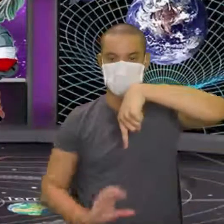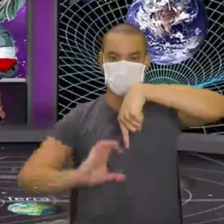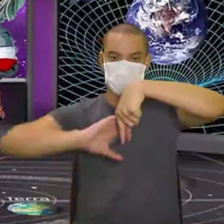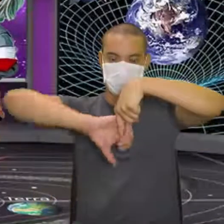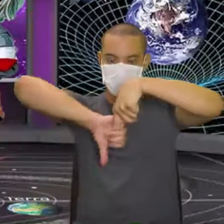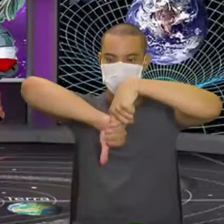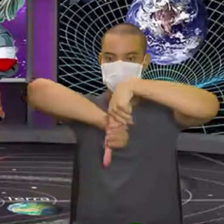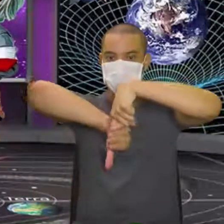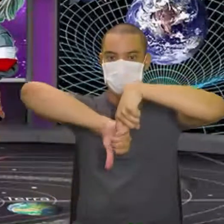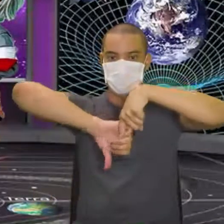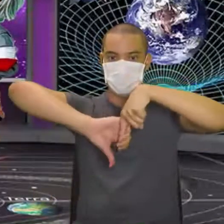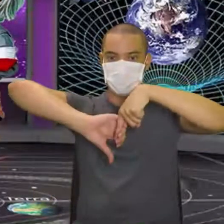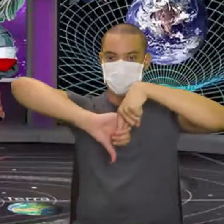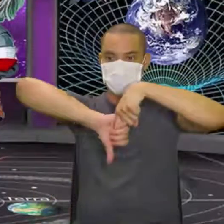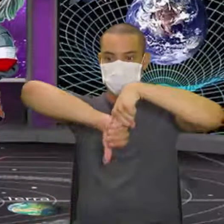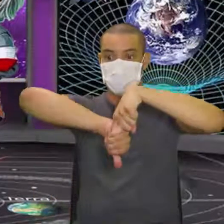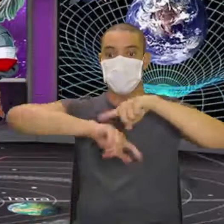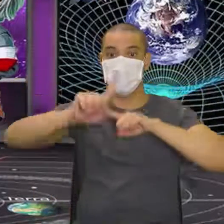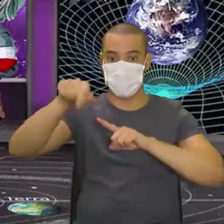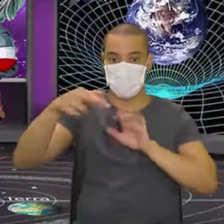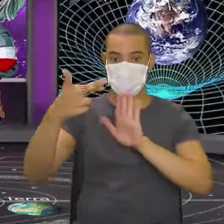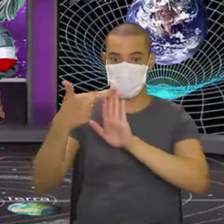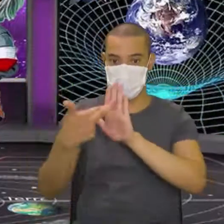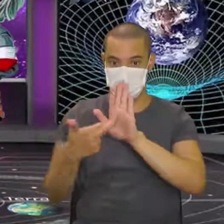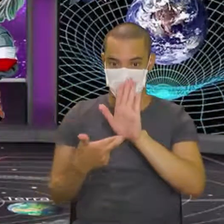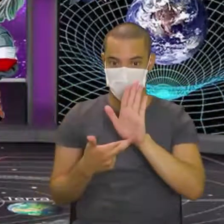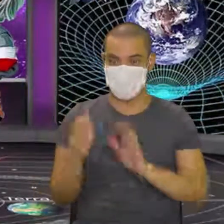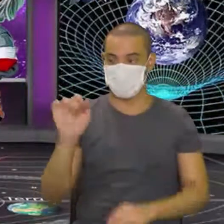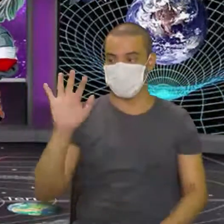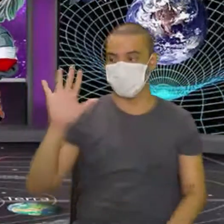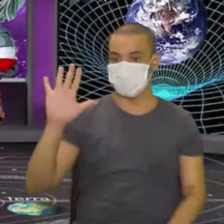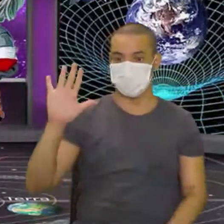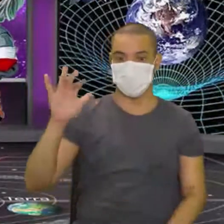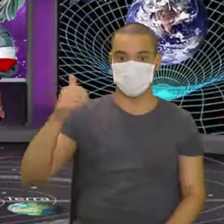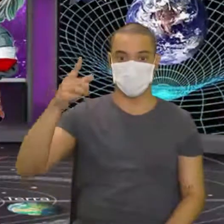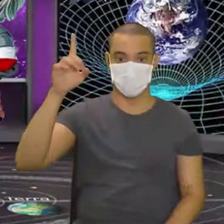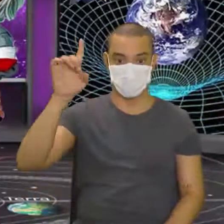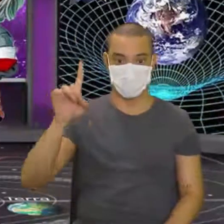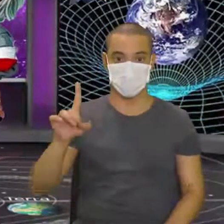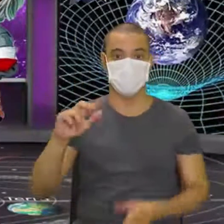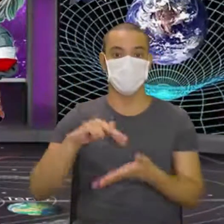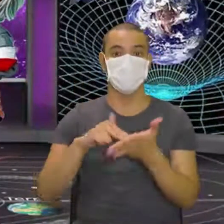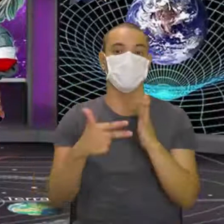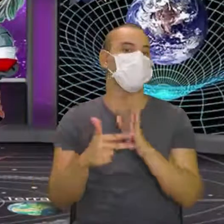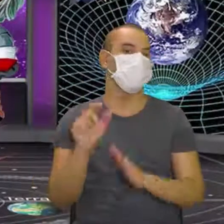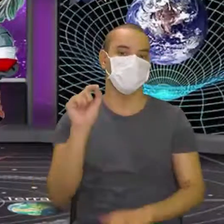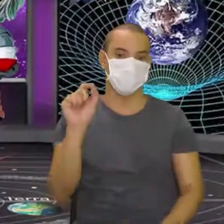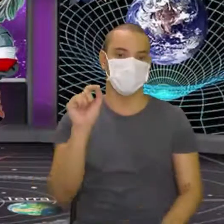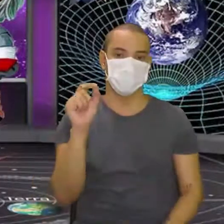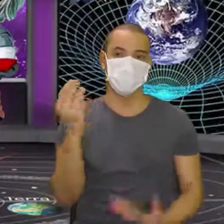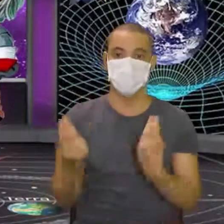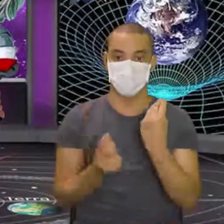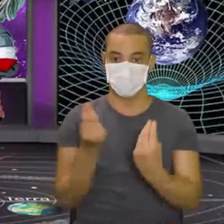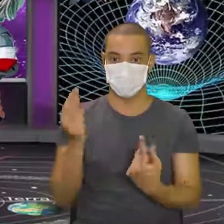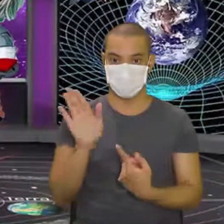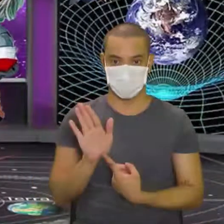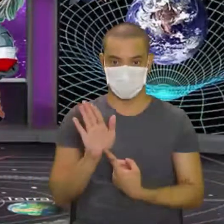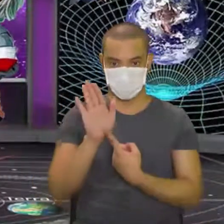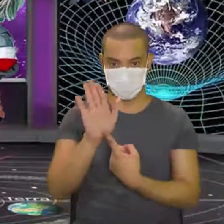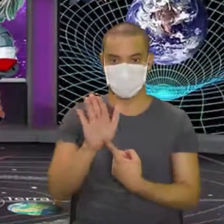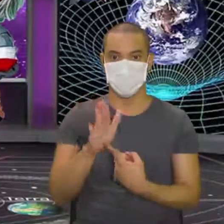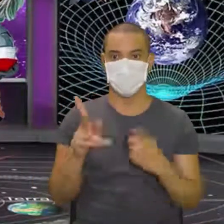vocês. Então, essa aqui é a regra da mão direita. Ela serve para dizer, pessoal, o sentido e o formato do